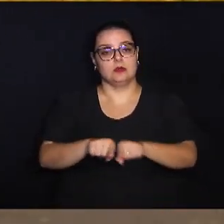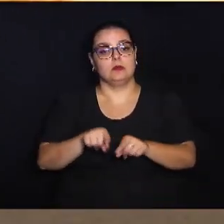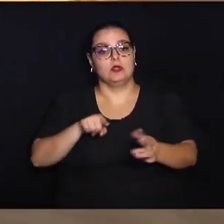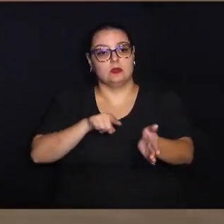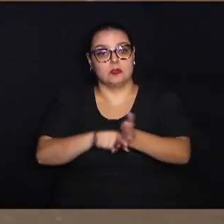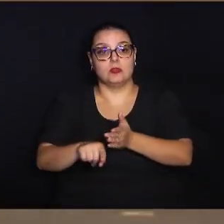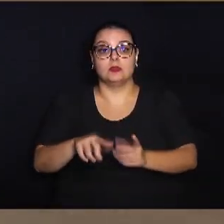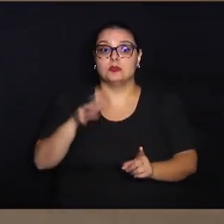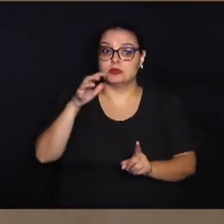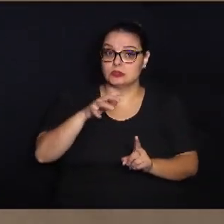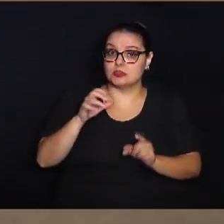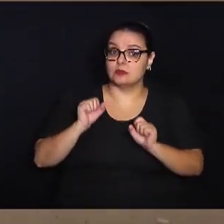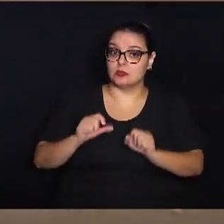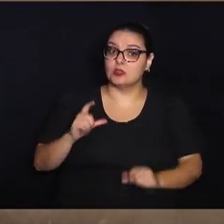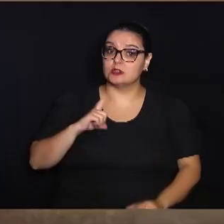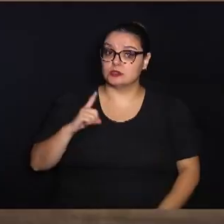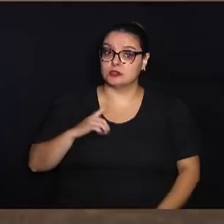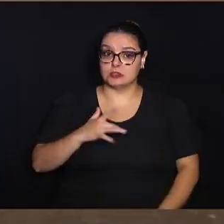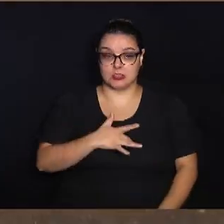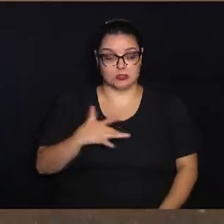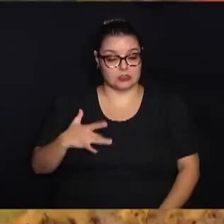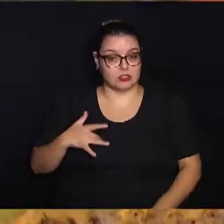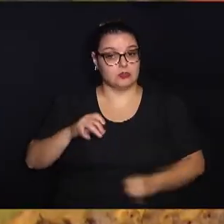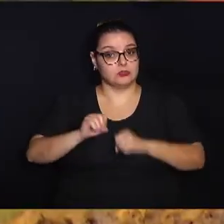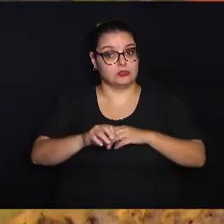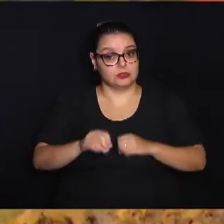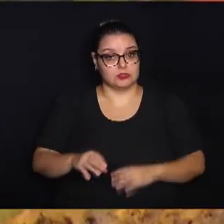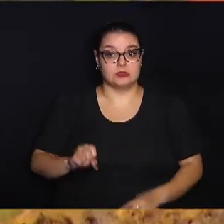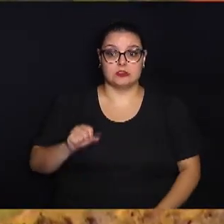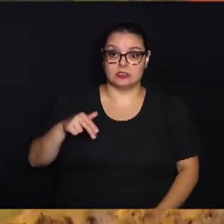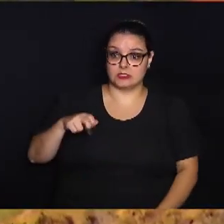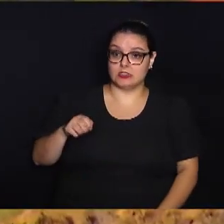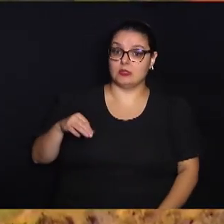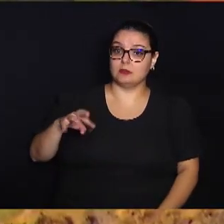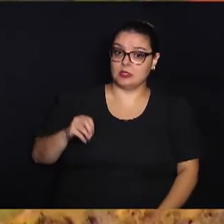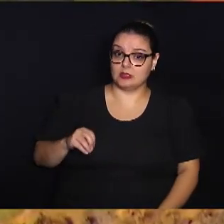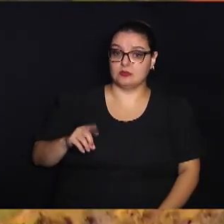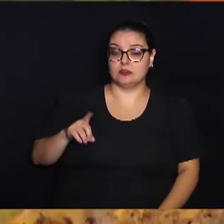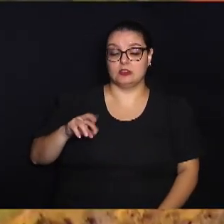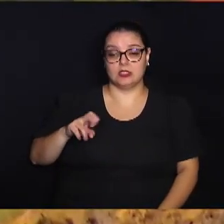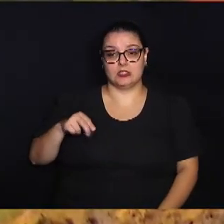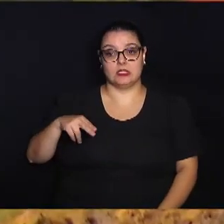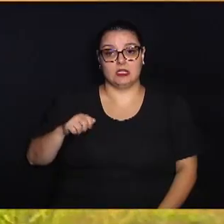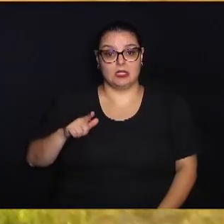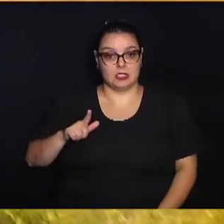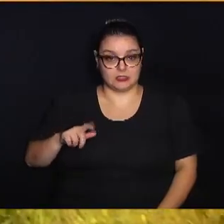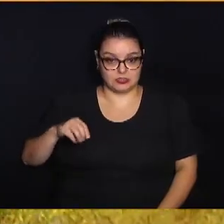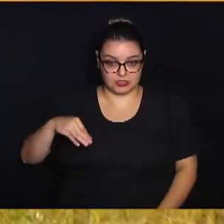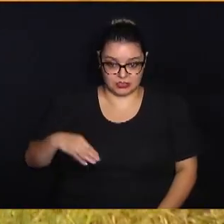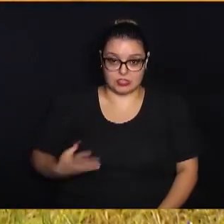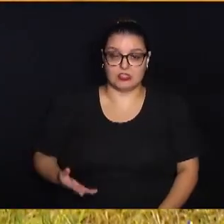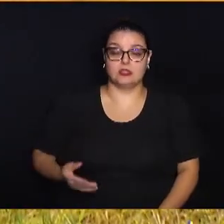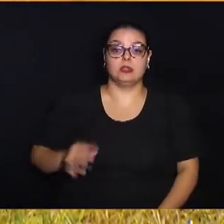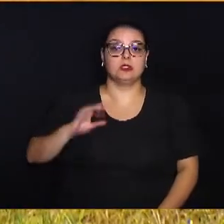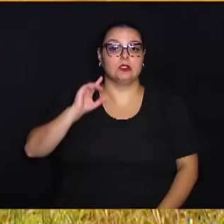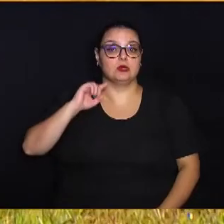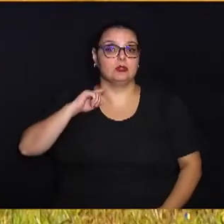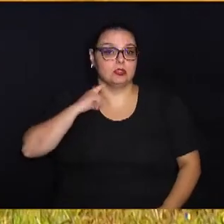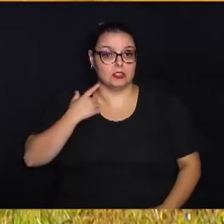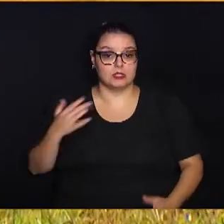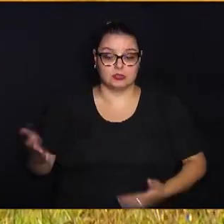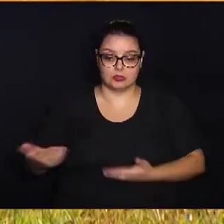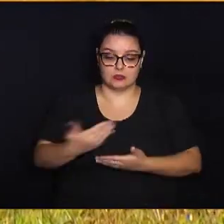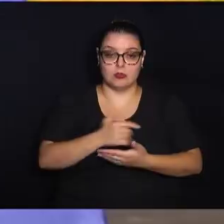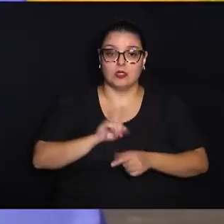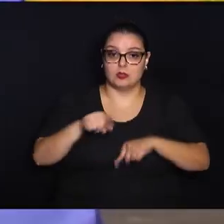impactos que isso pode causar na saúde, educação, saneamento, drenagem, coleta de lixo, mobilidade, entre outros